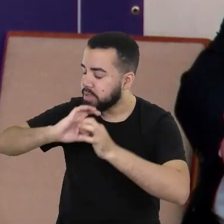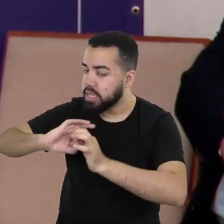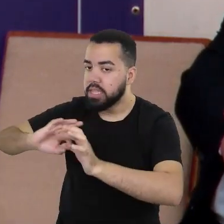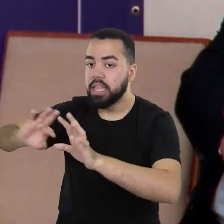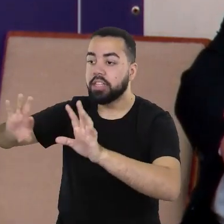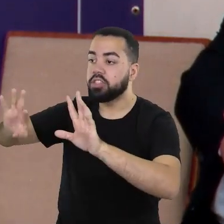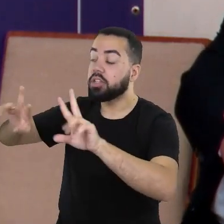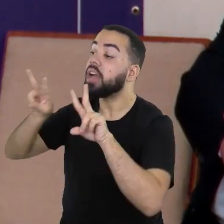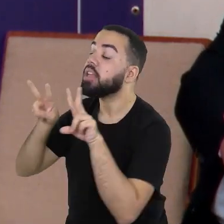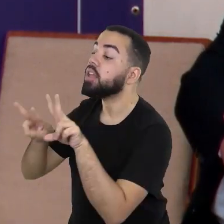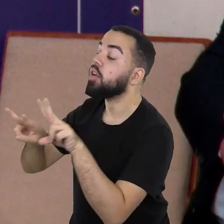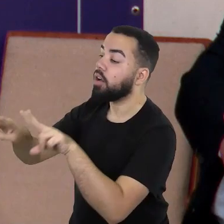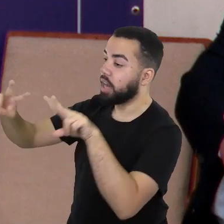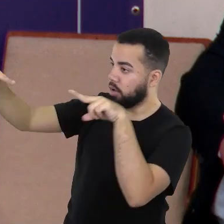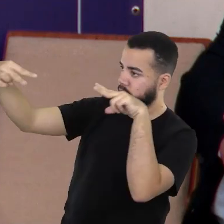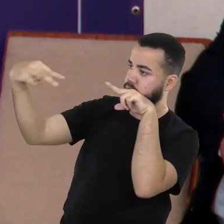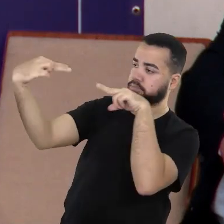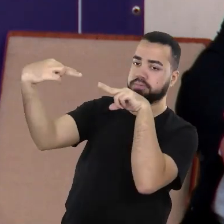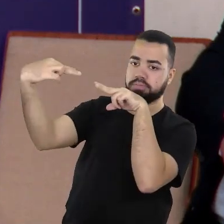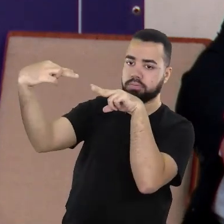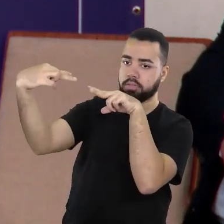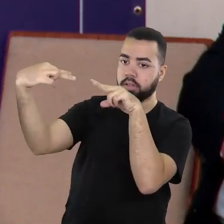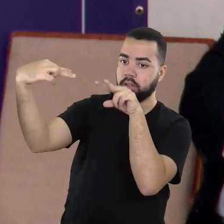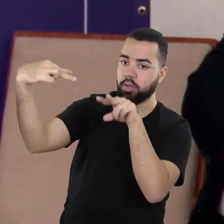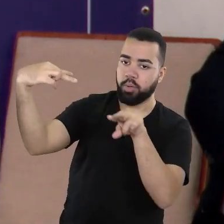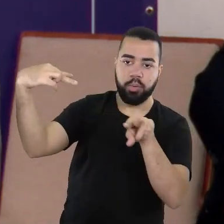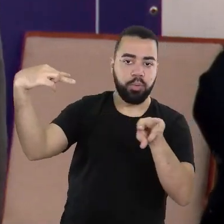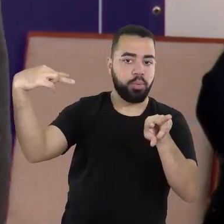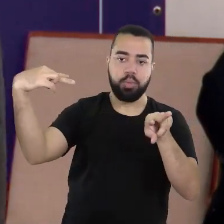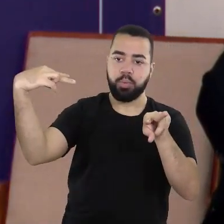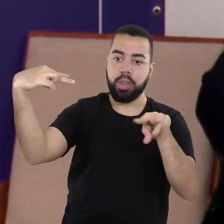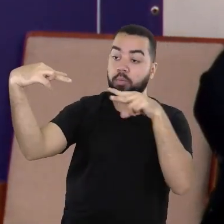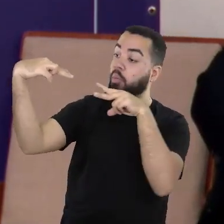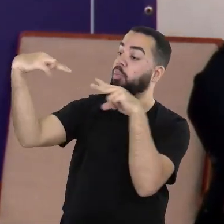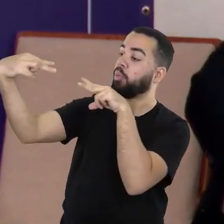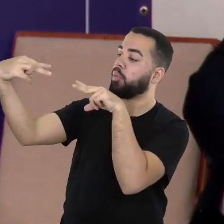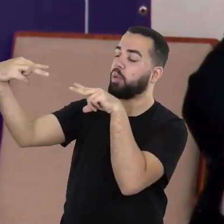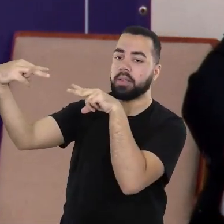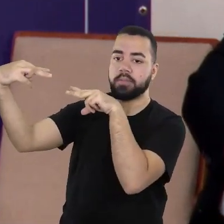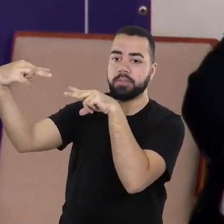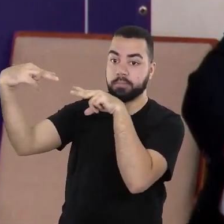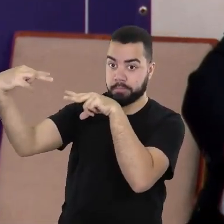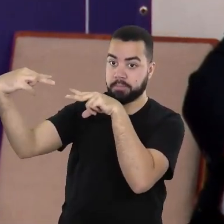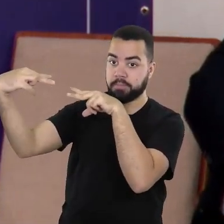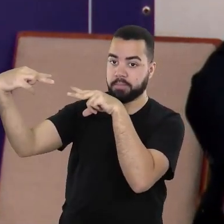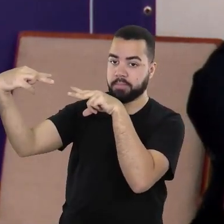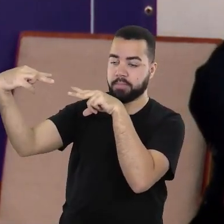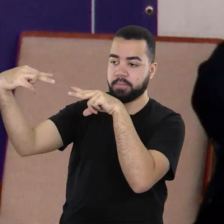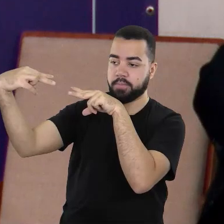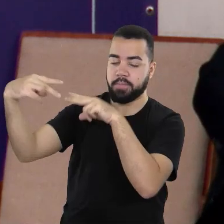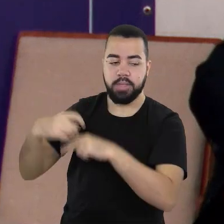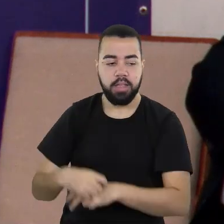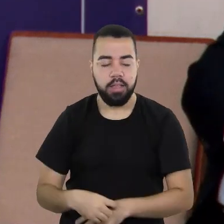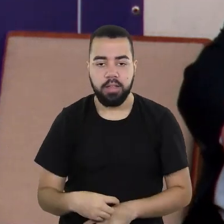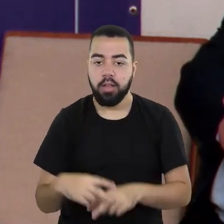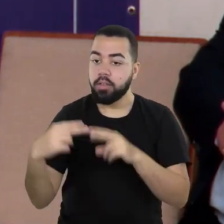E olha para ela. Porque se você olhar para ela e dizer: está prestando atenção?